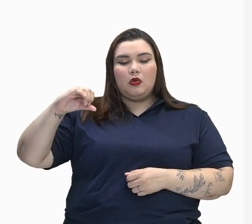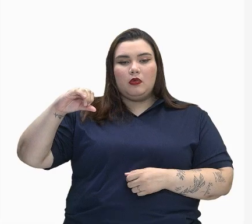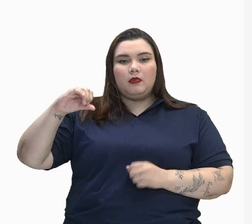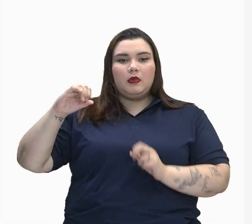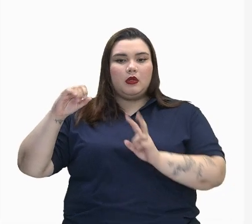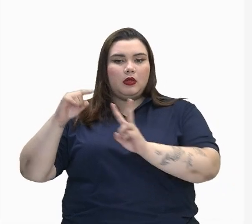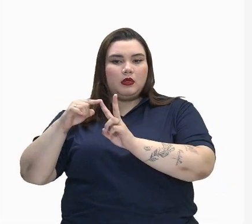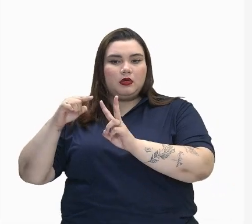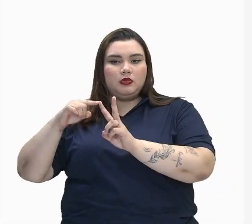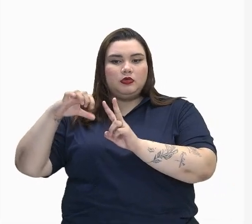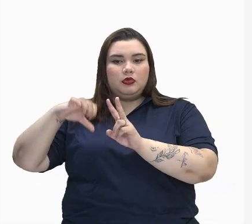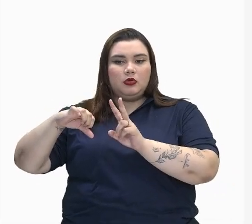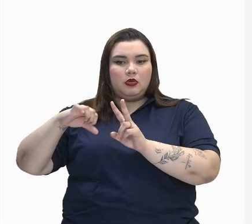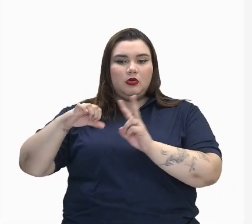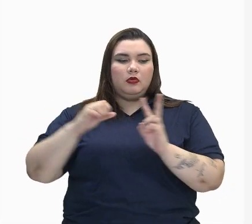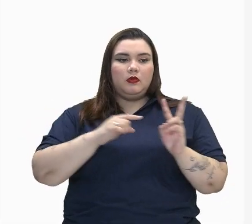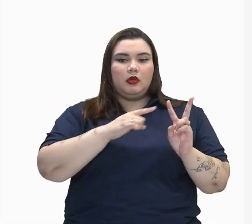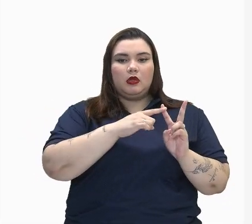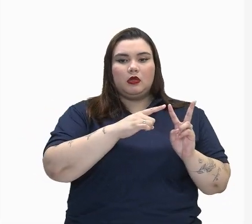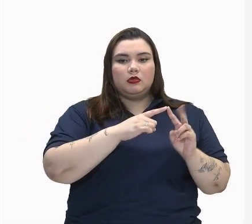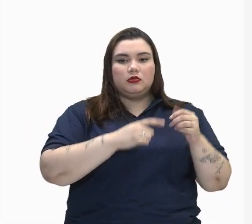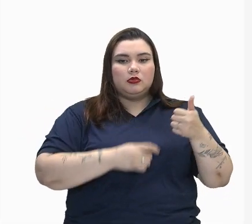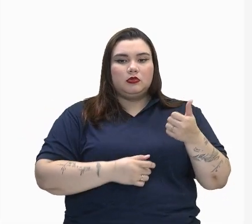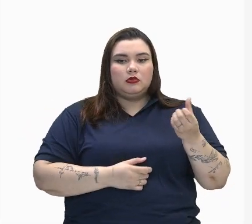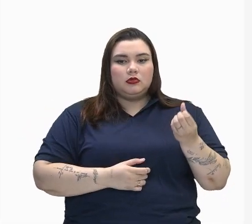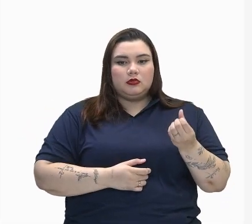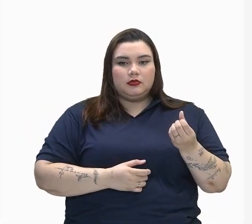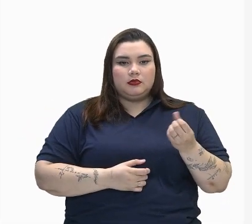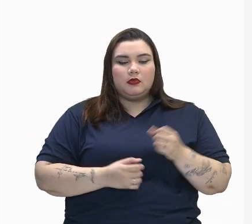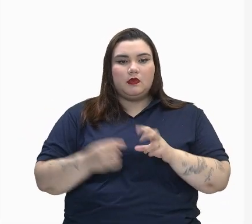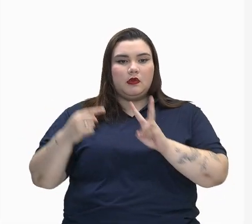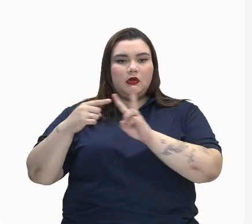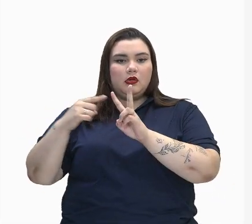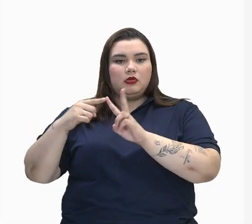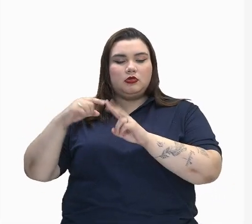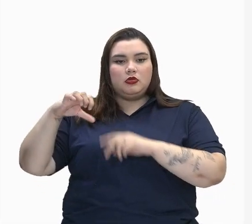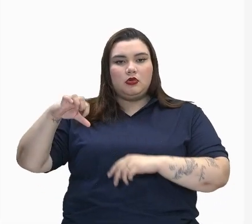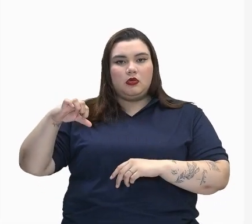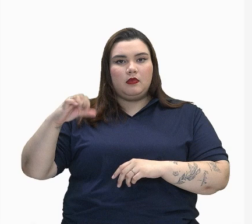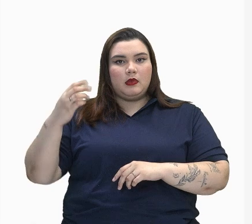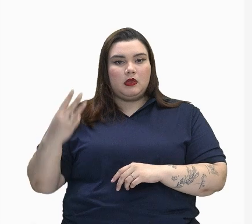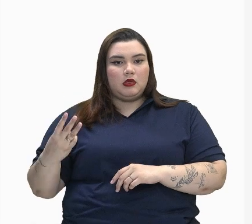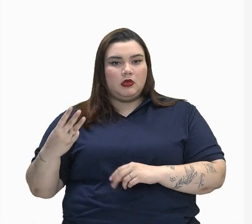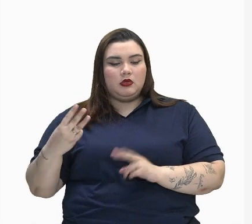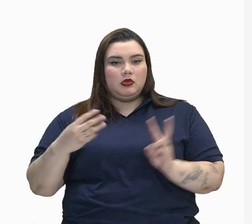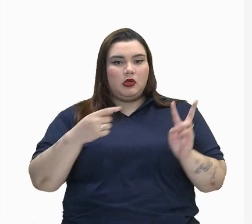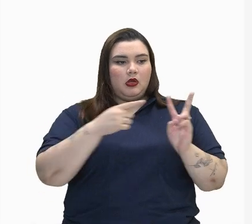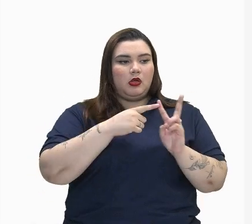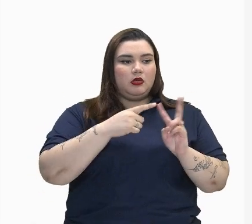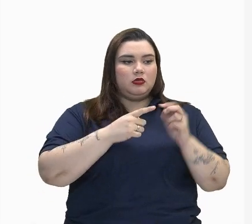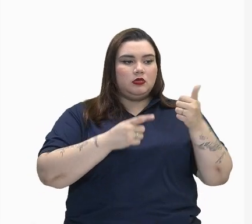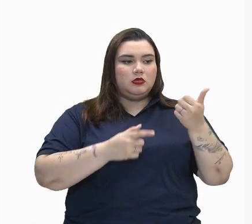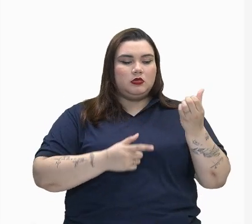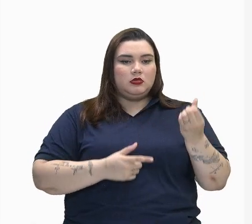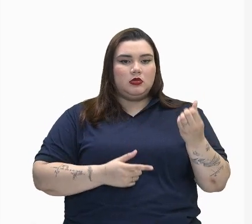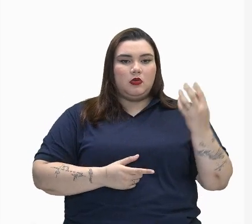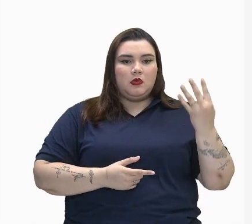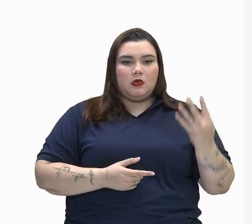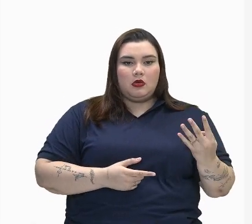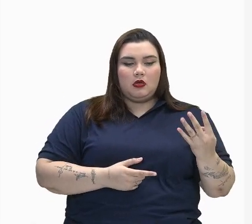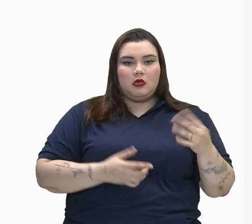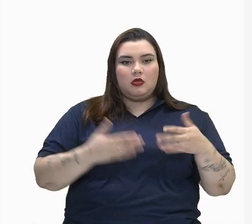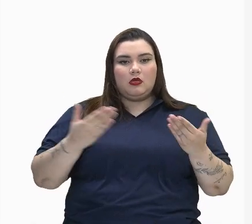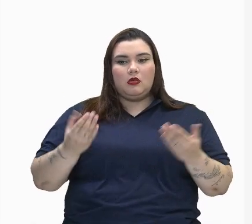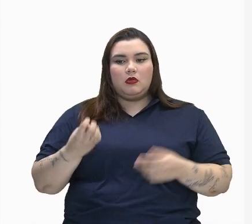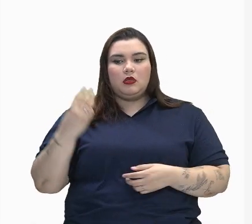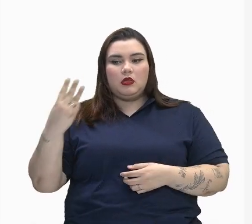a raiz de 16. Raiz de 9 é 3 e a raiz de 16 é 4. Então, a raiz de 10 vai estar entre o 3